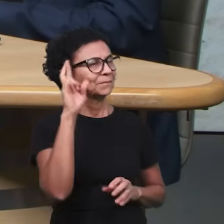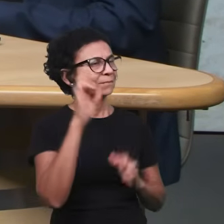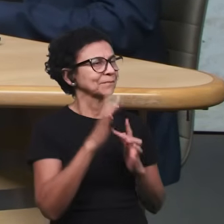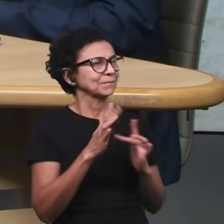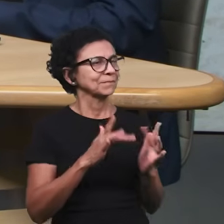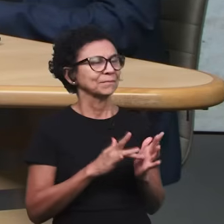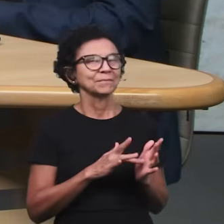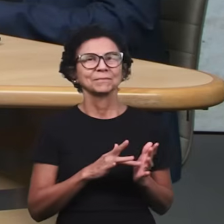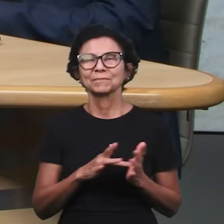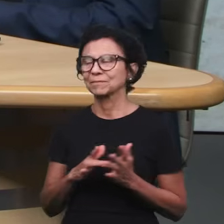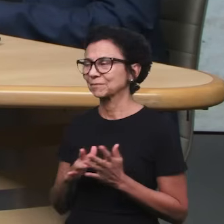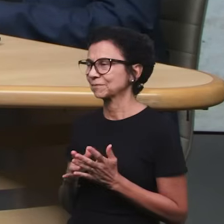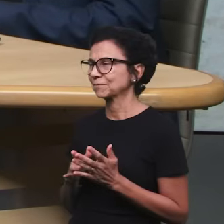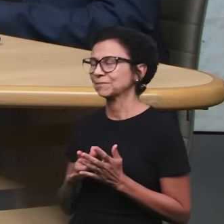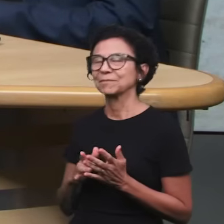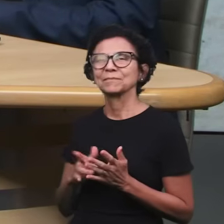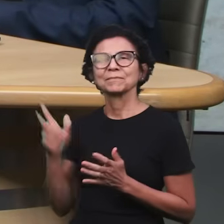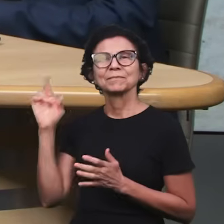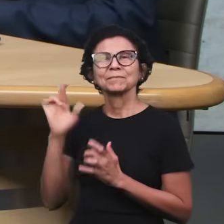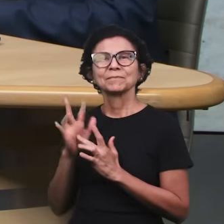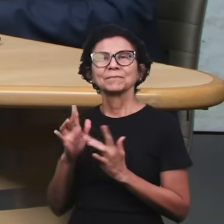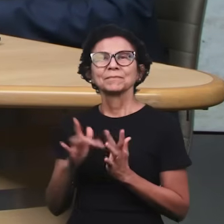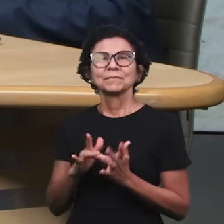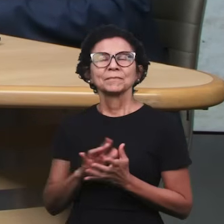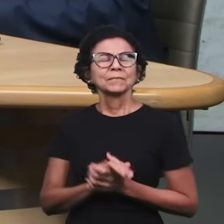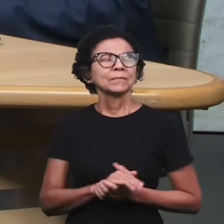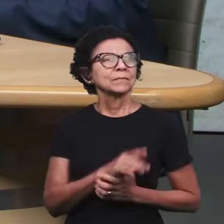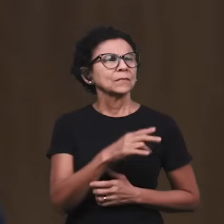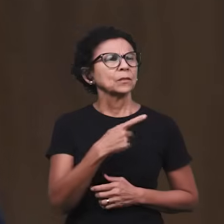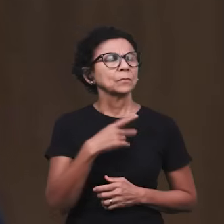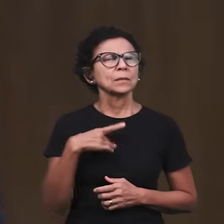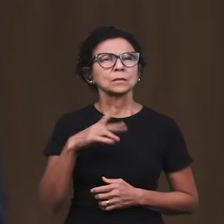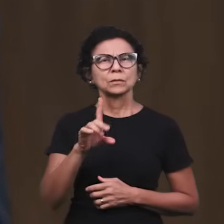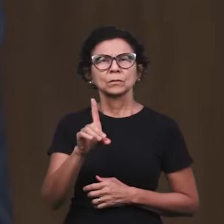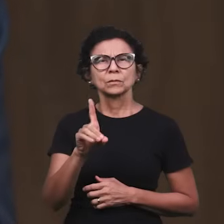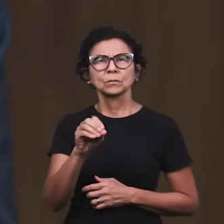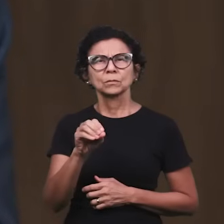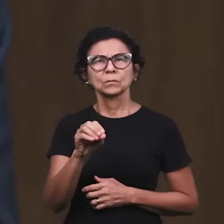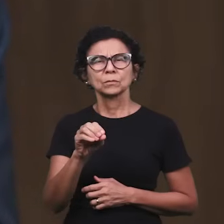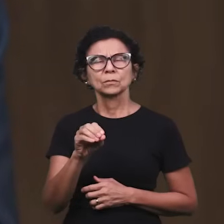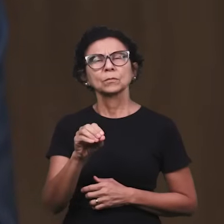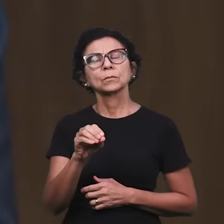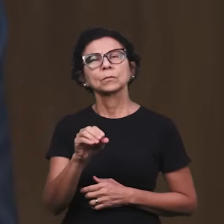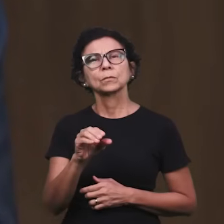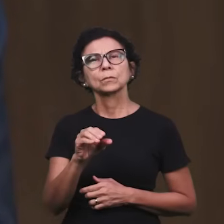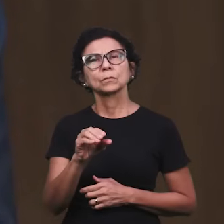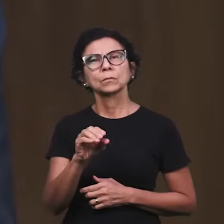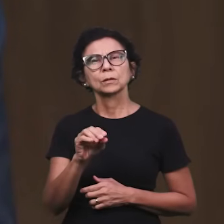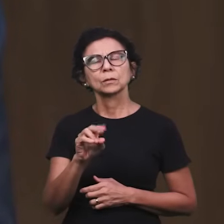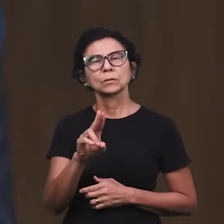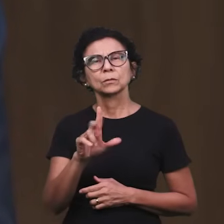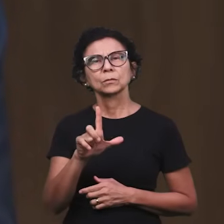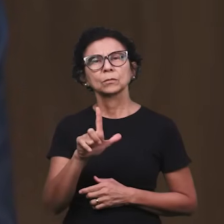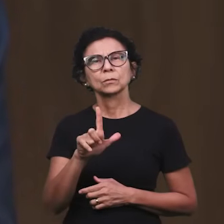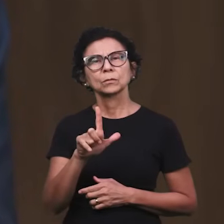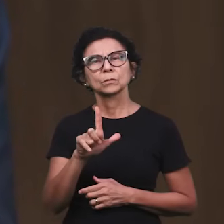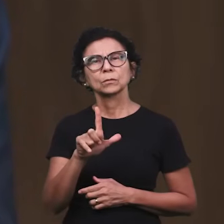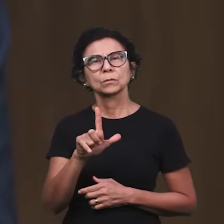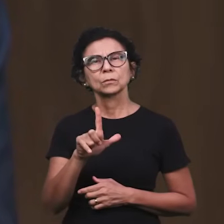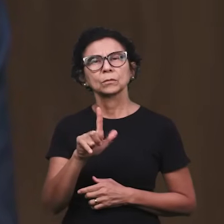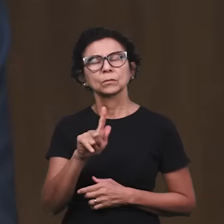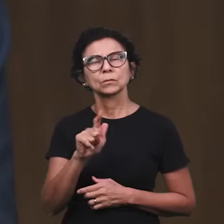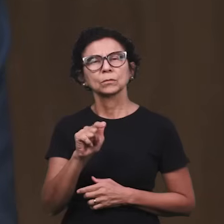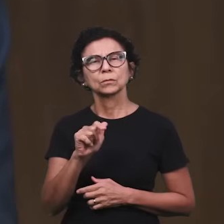Douglas, todos os irmãos que estão assistindo conosco. O Douglas não esteve na gravação do programa passado. Ele estava viajando para